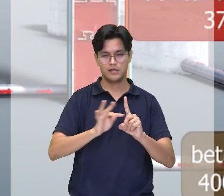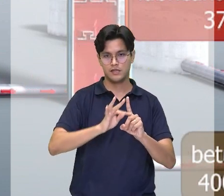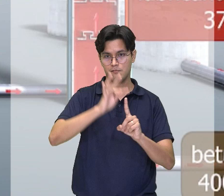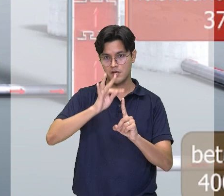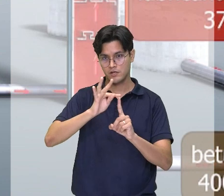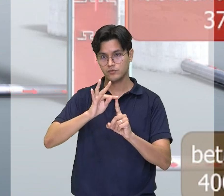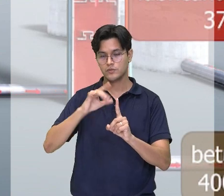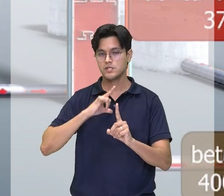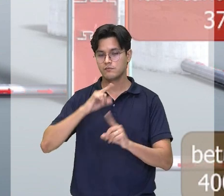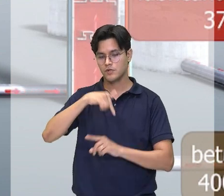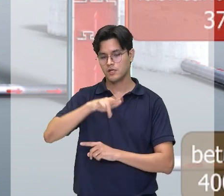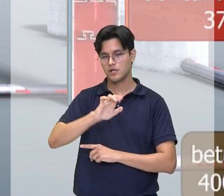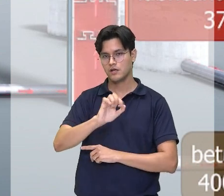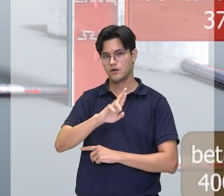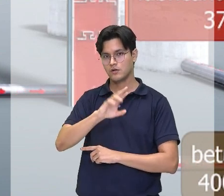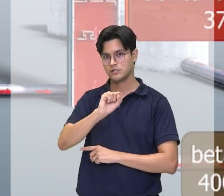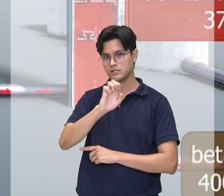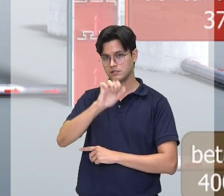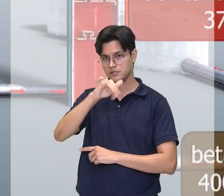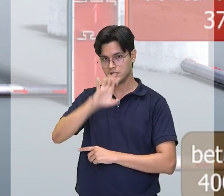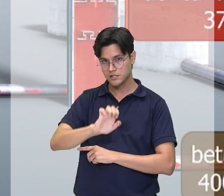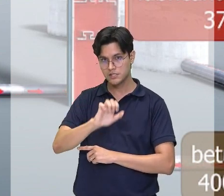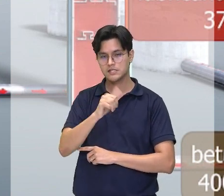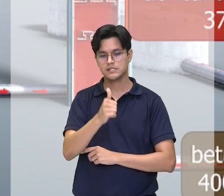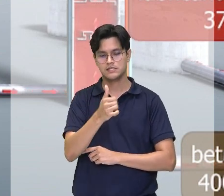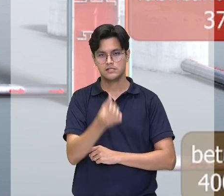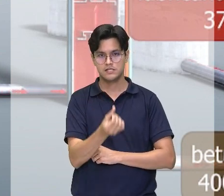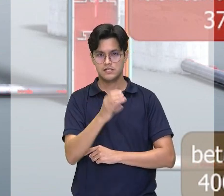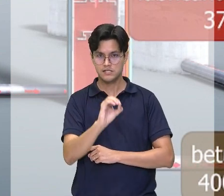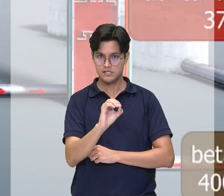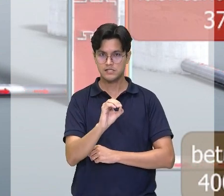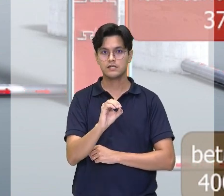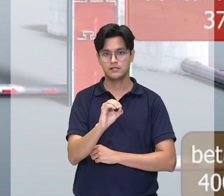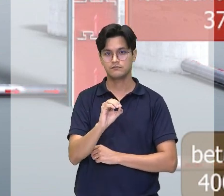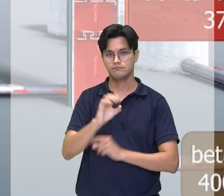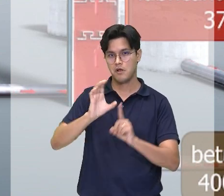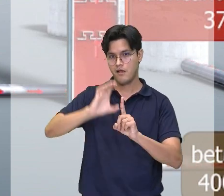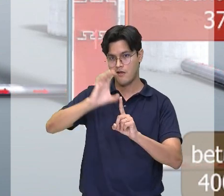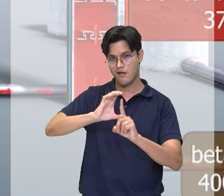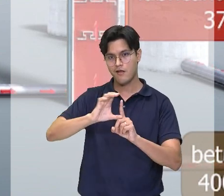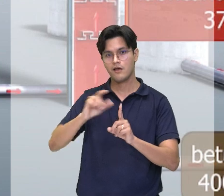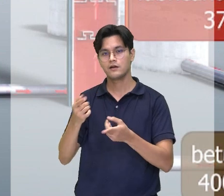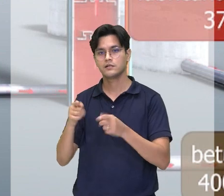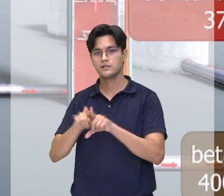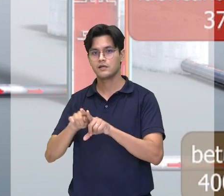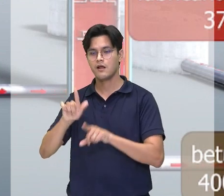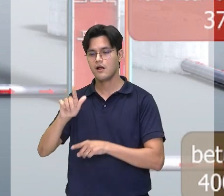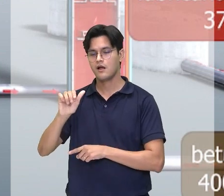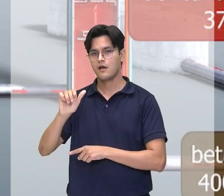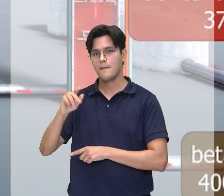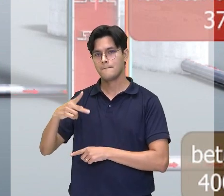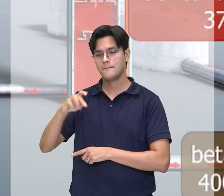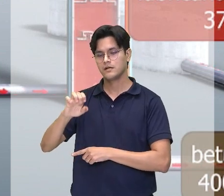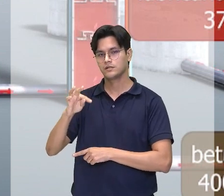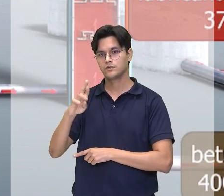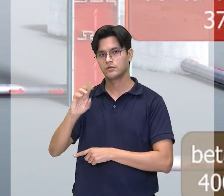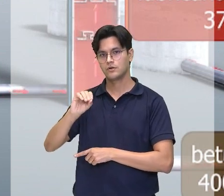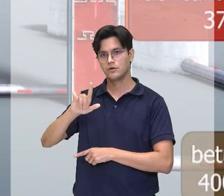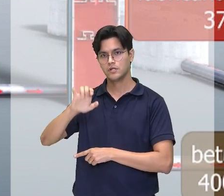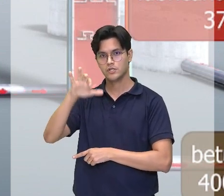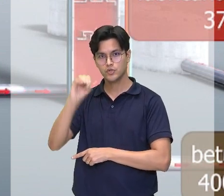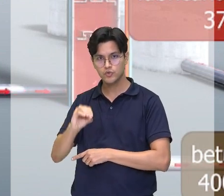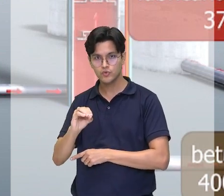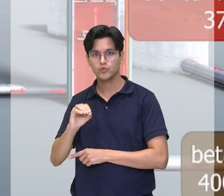graus, petróleo pesado a 120 graus, petróleo ligeiro 105 graus, gás